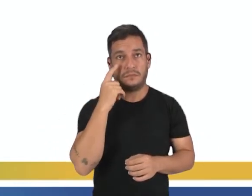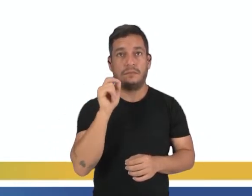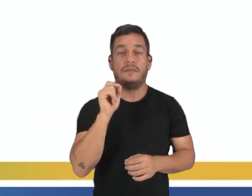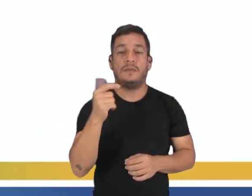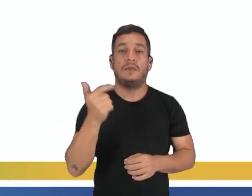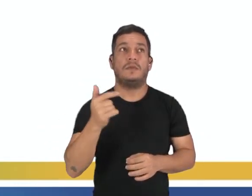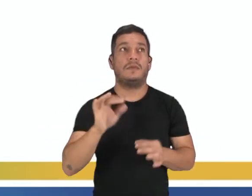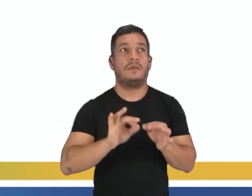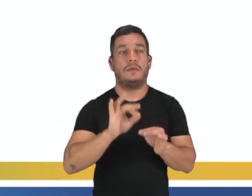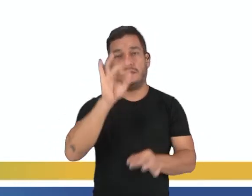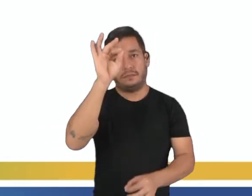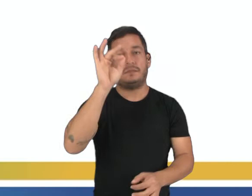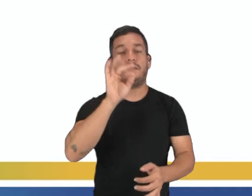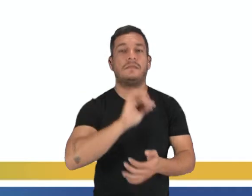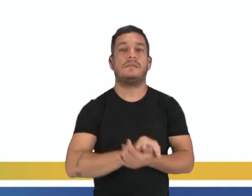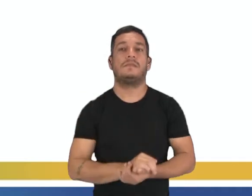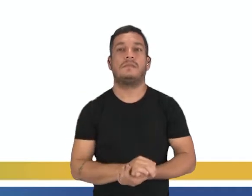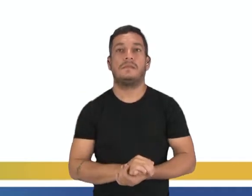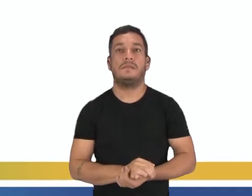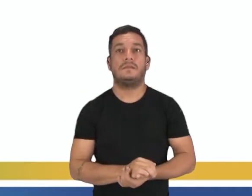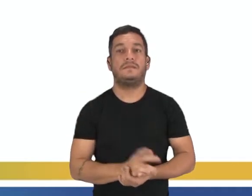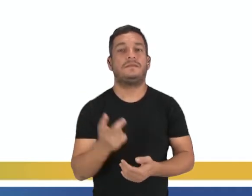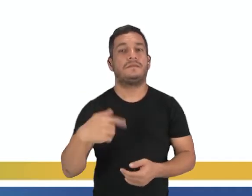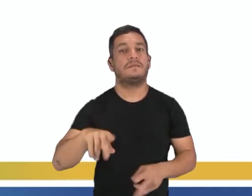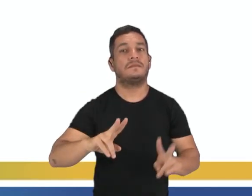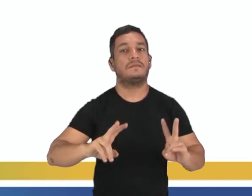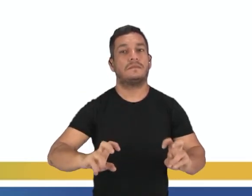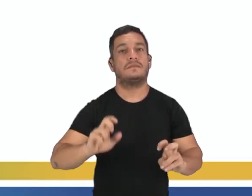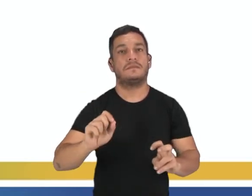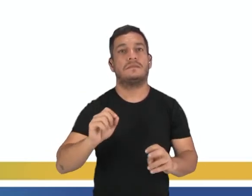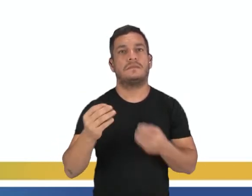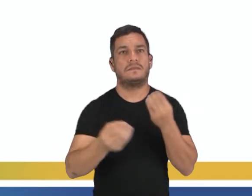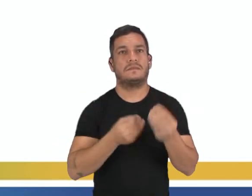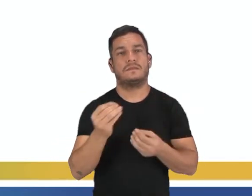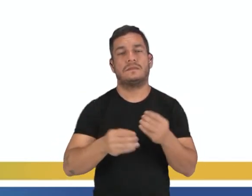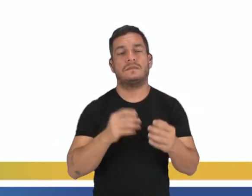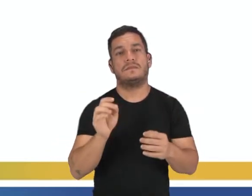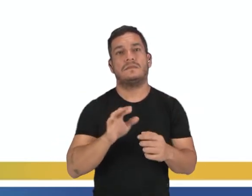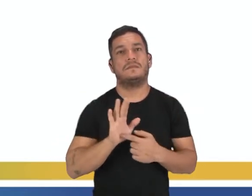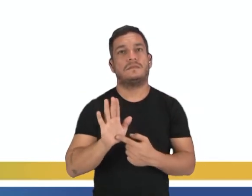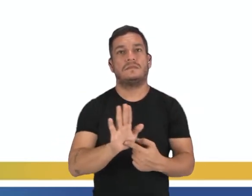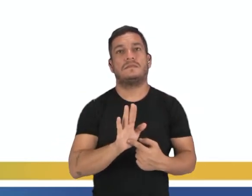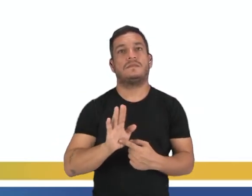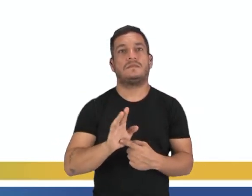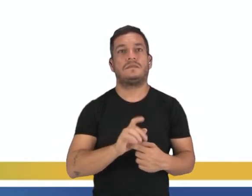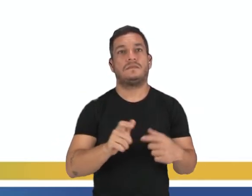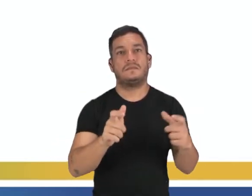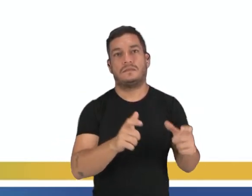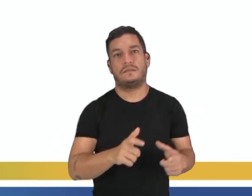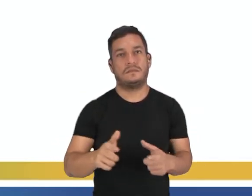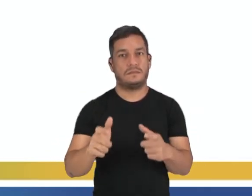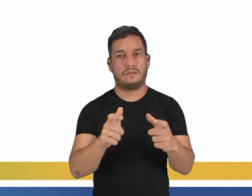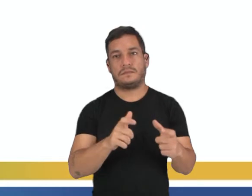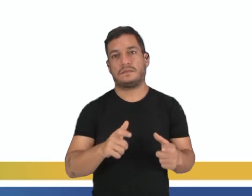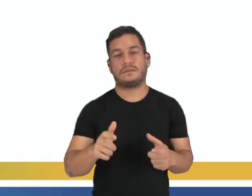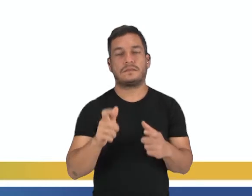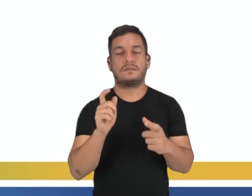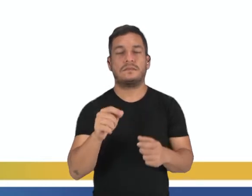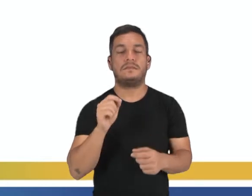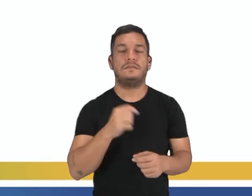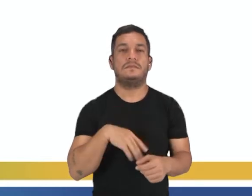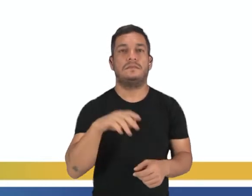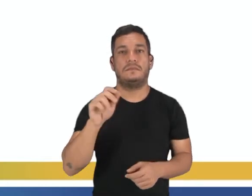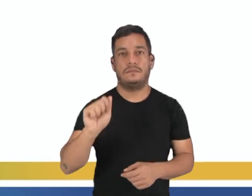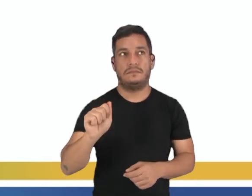e o segundo ao eixo vertical. Observe, pessoal, como nós vamos indicar a localização do vértice